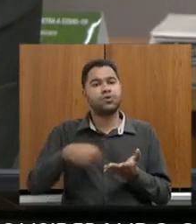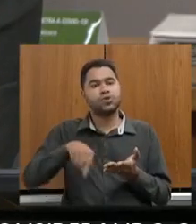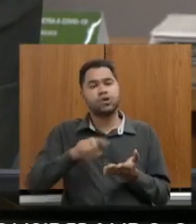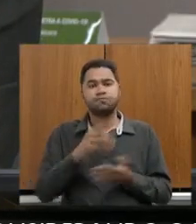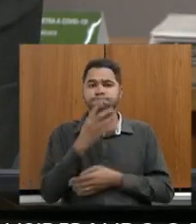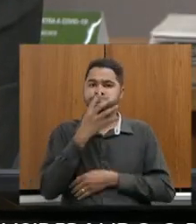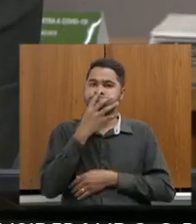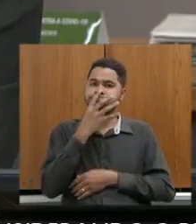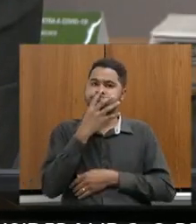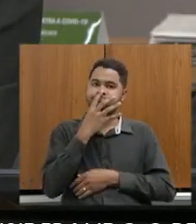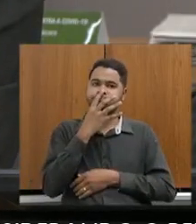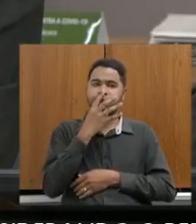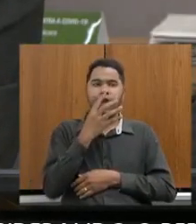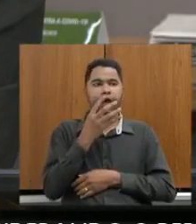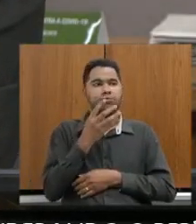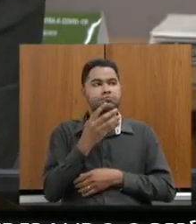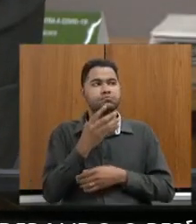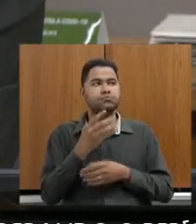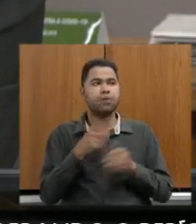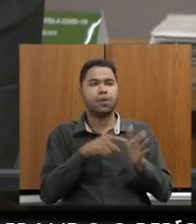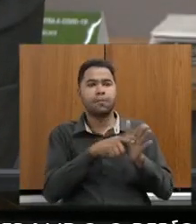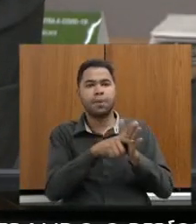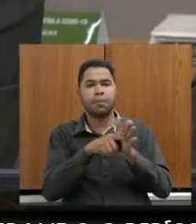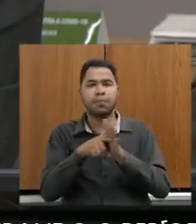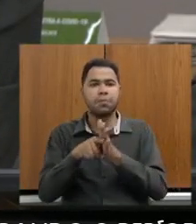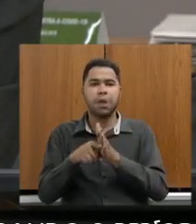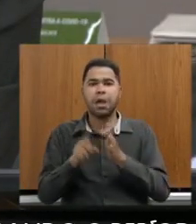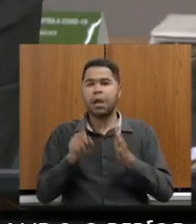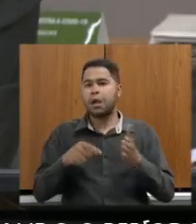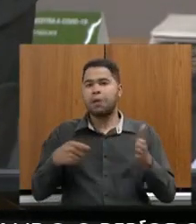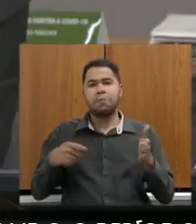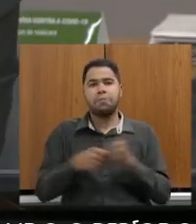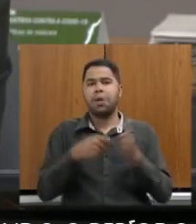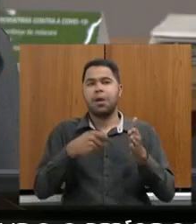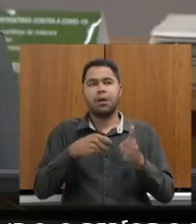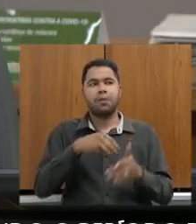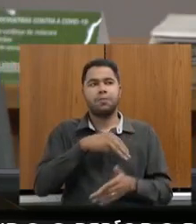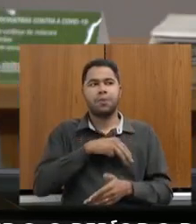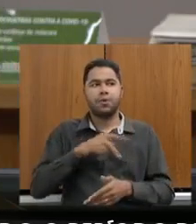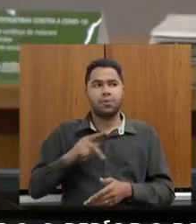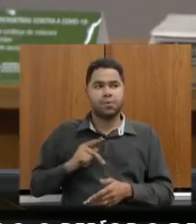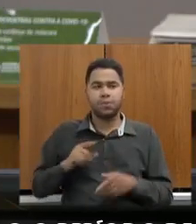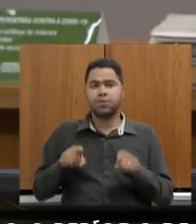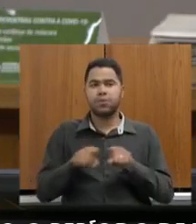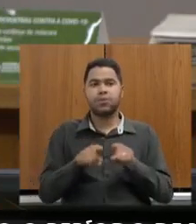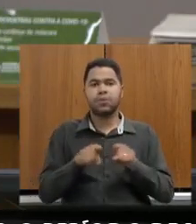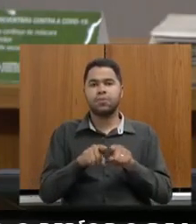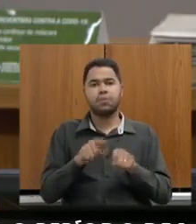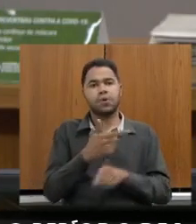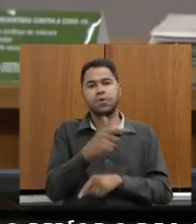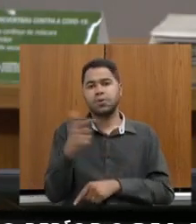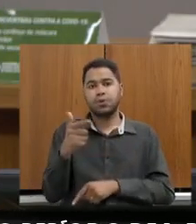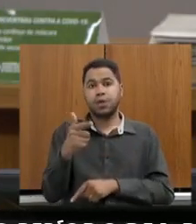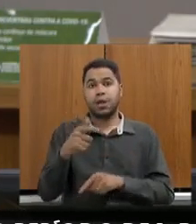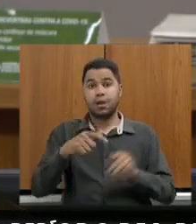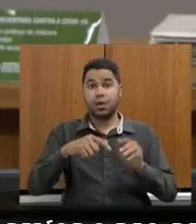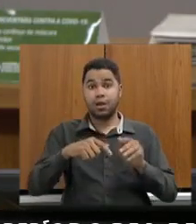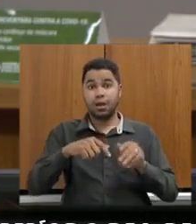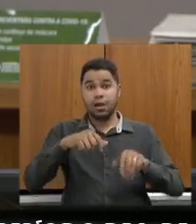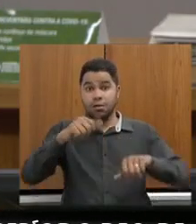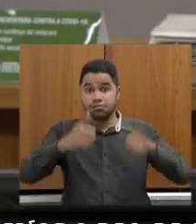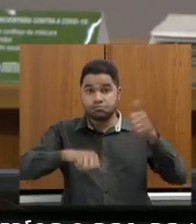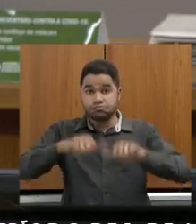nos fascina que a busca da verdade a denúncia do ministério público e não existe sentença